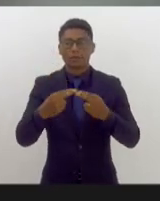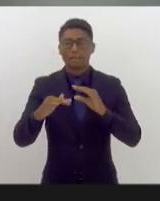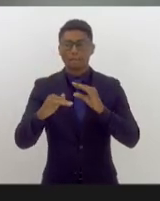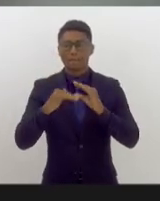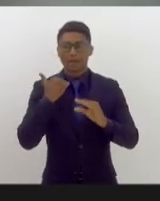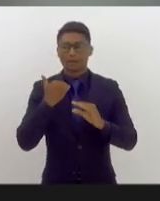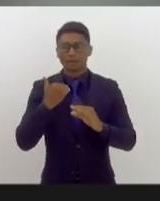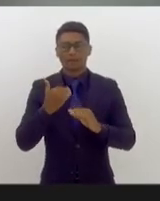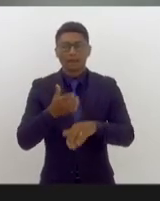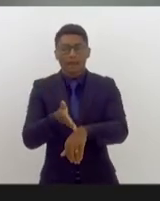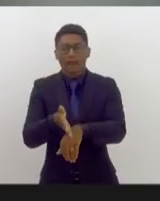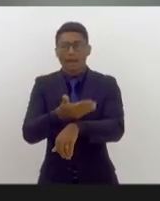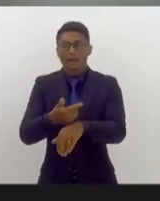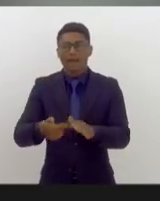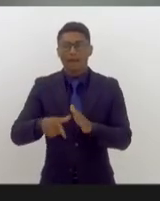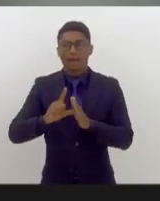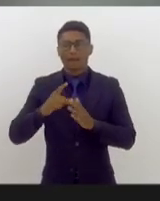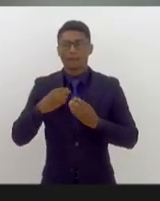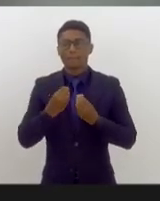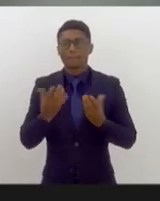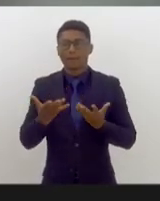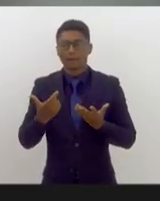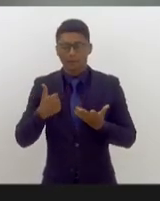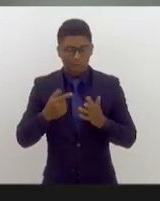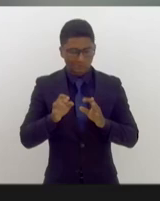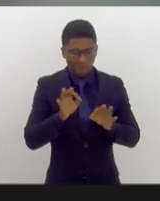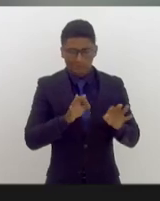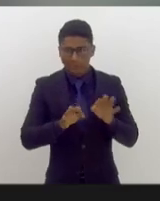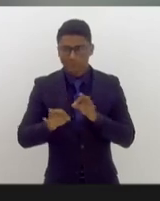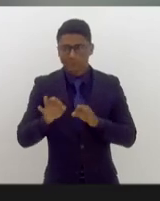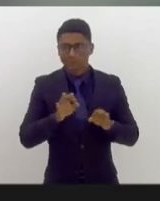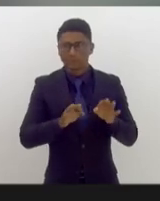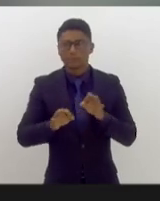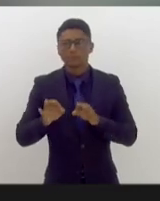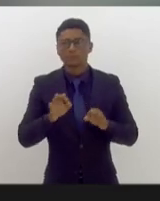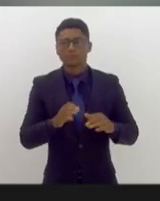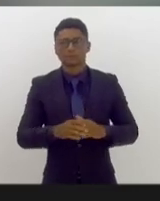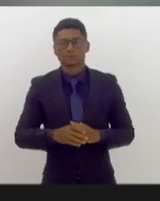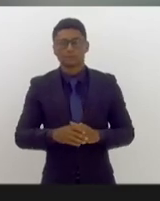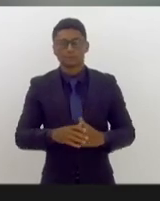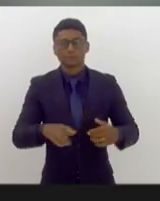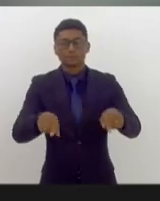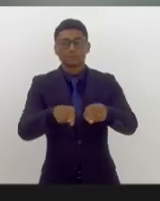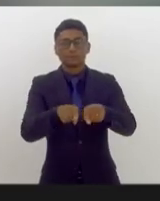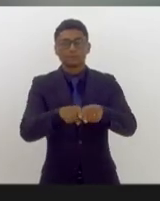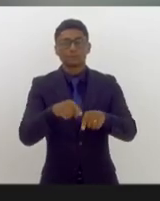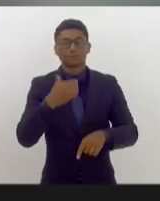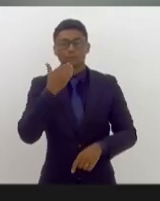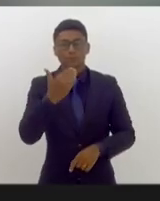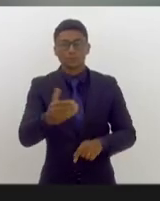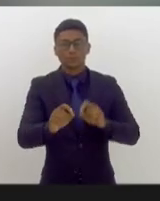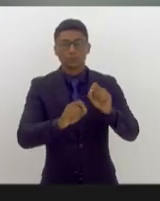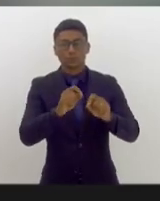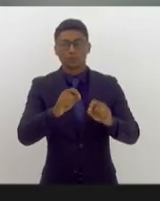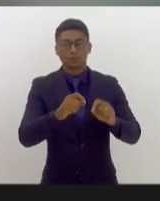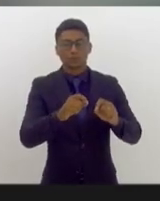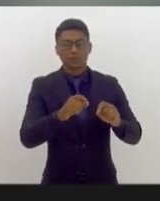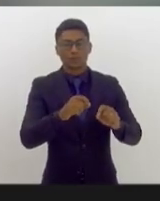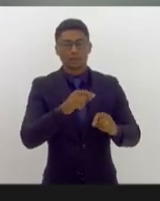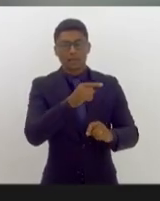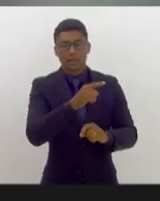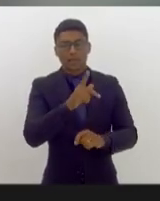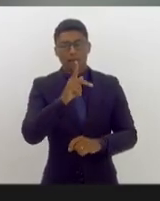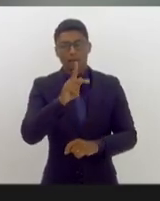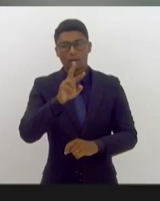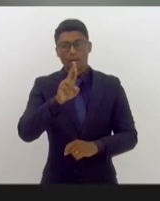antecedência para que eu consiga me organizar melhor. Se possível, até peço que mande também para o e-mail da promotoria, não